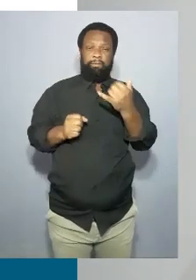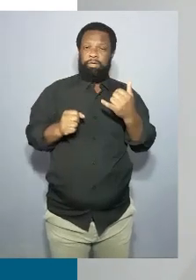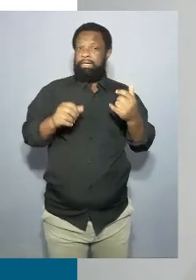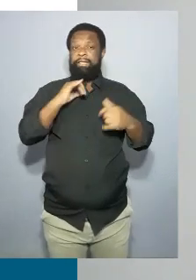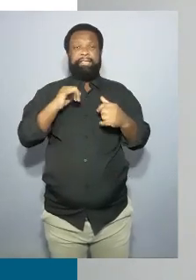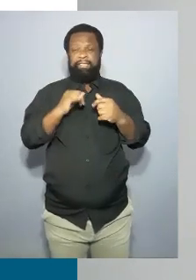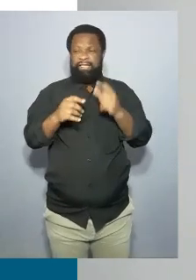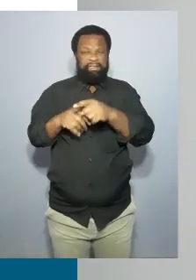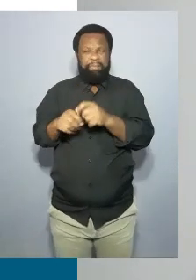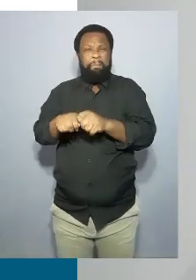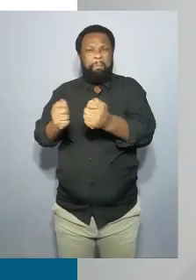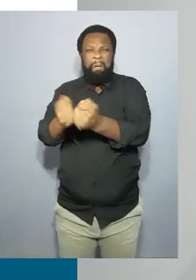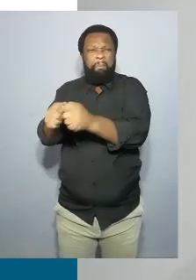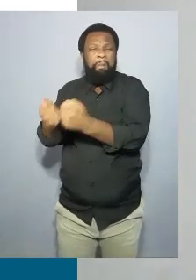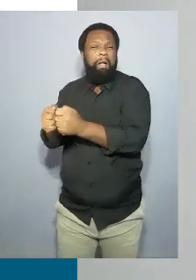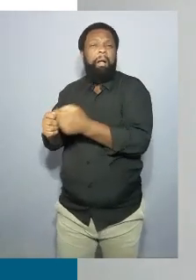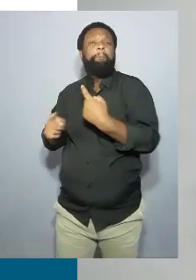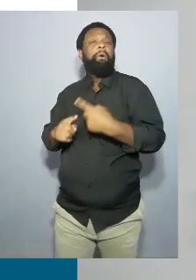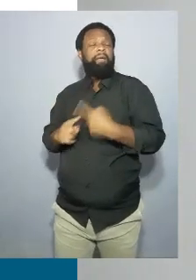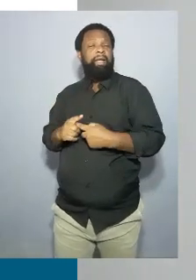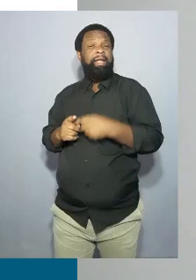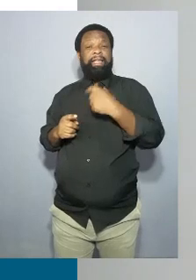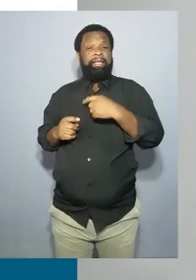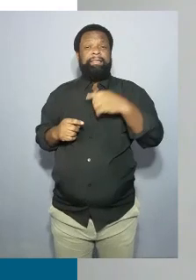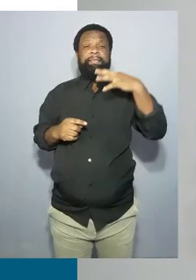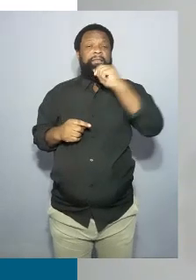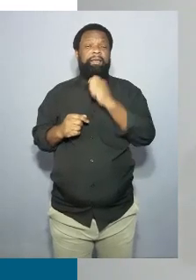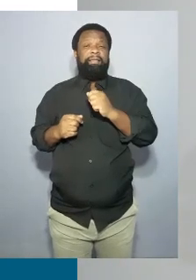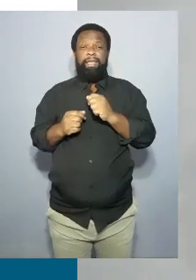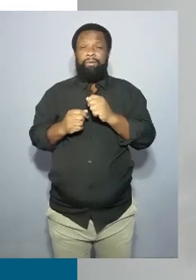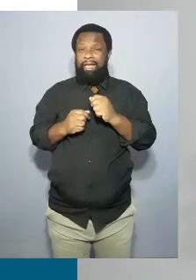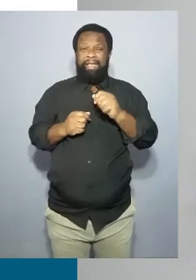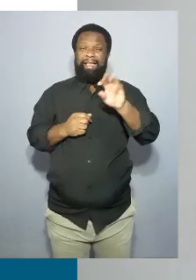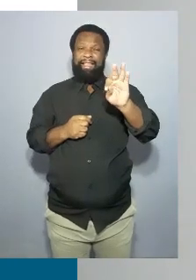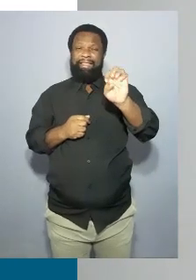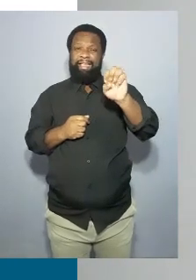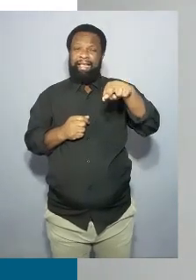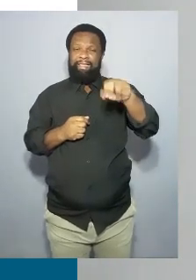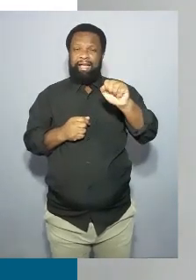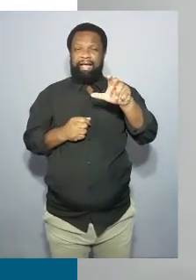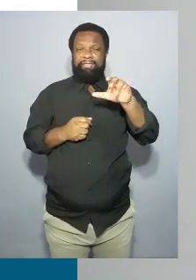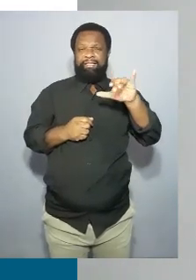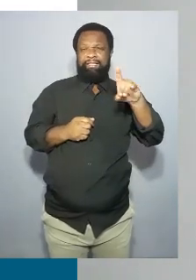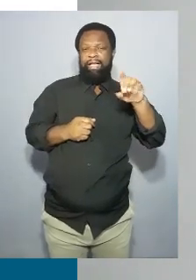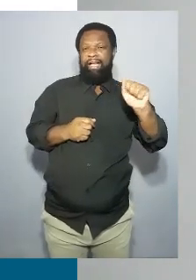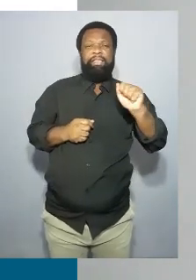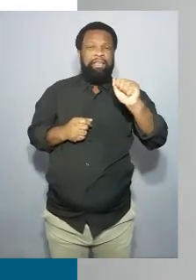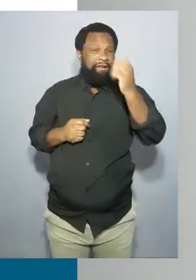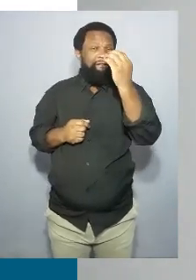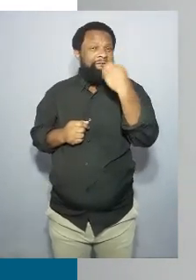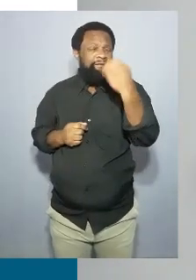alguma coisa é quebradiça, significa que ela tem baixa tenacidade, ou seja, ela não é resistente